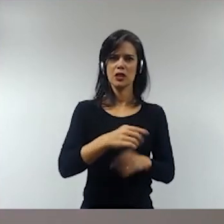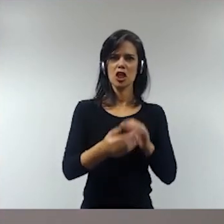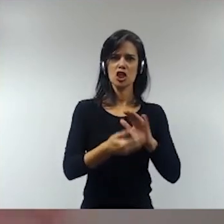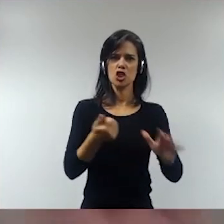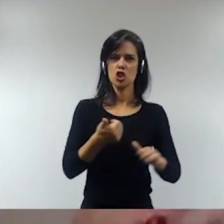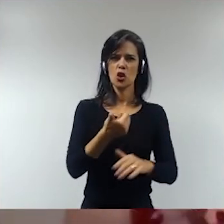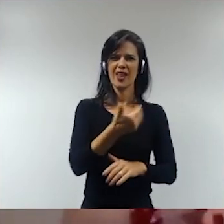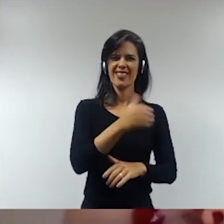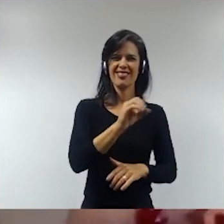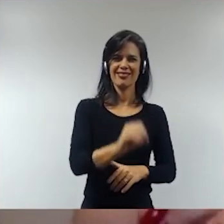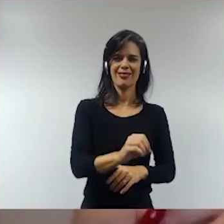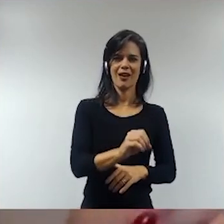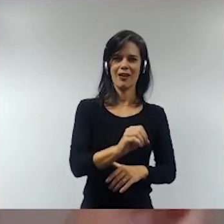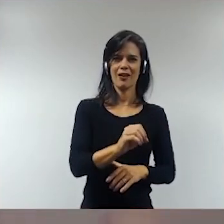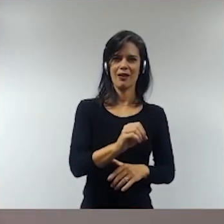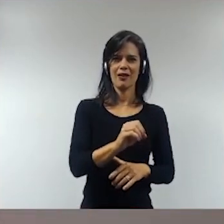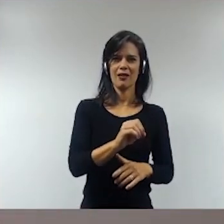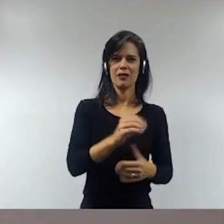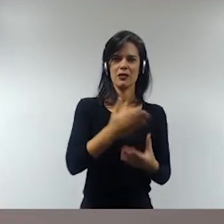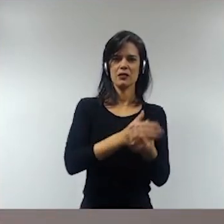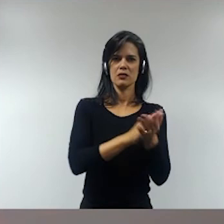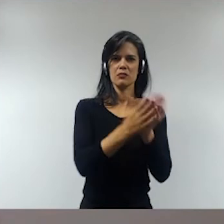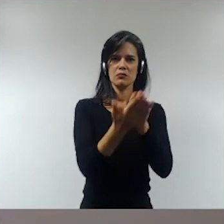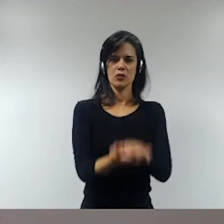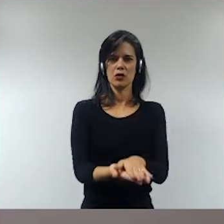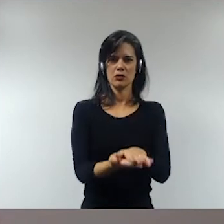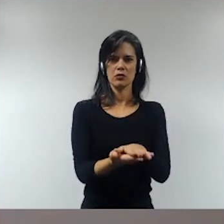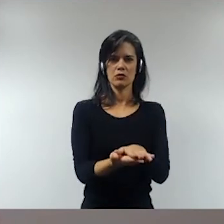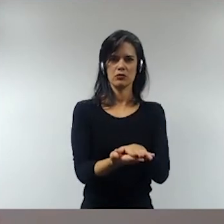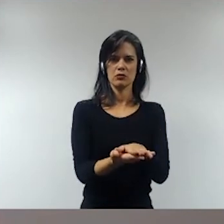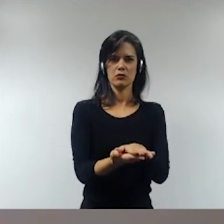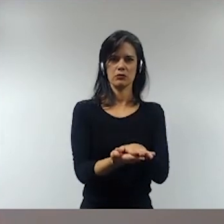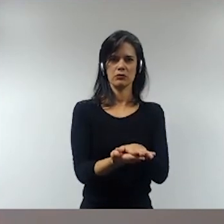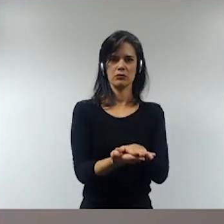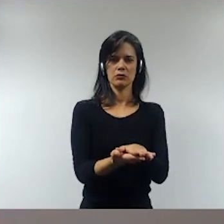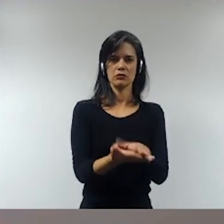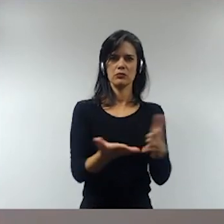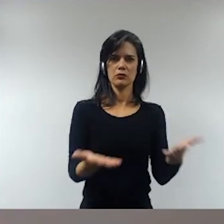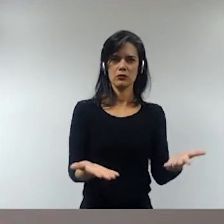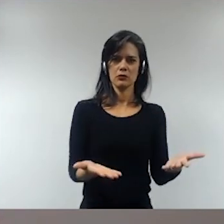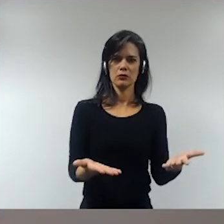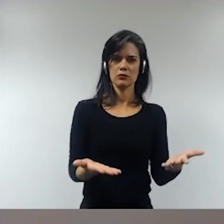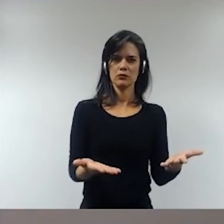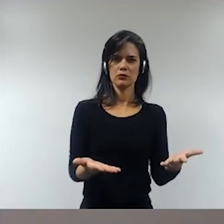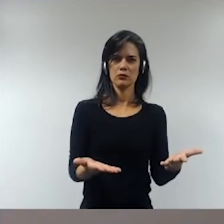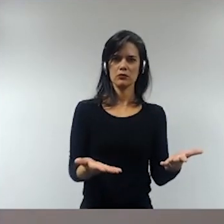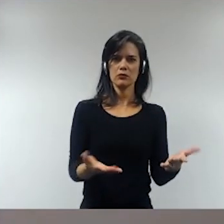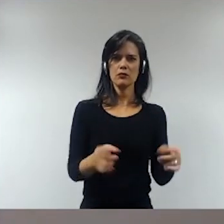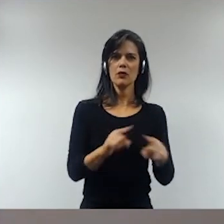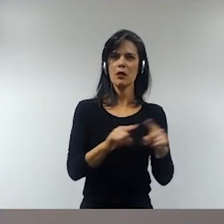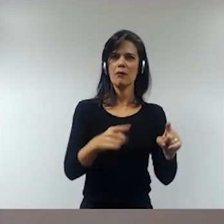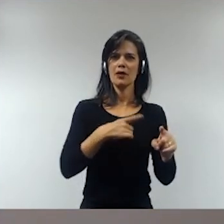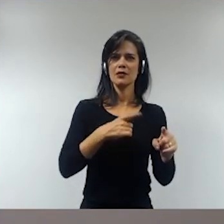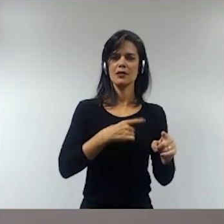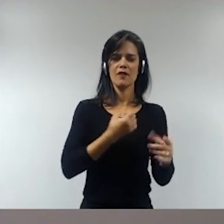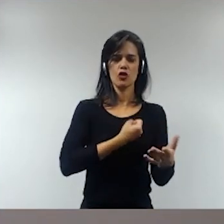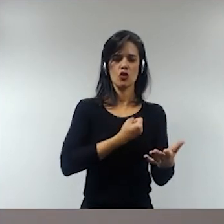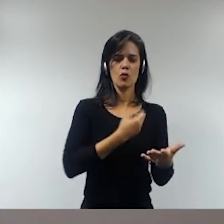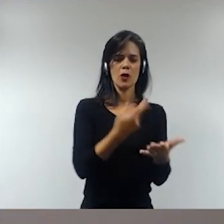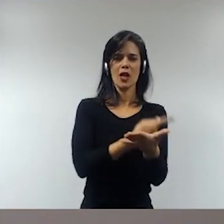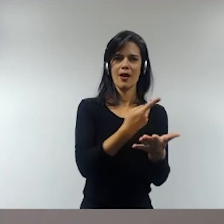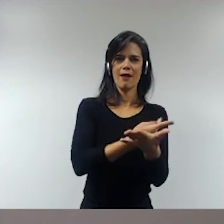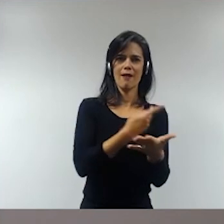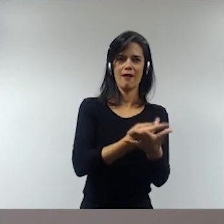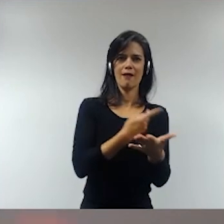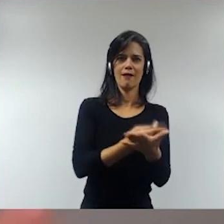de processo e não conferiu as 10 páginas e a serventia numerou de forma equivocada, na hora que